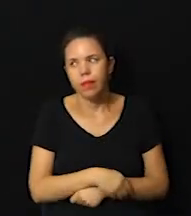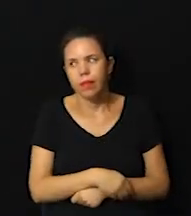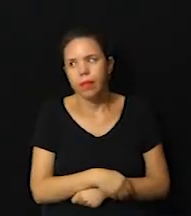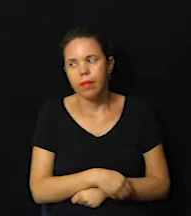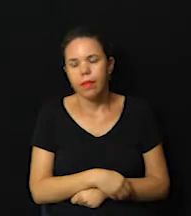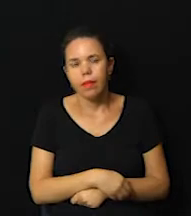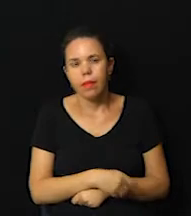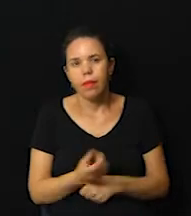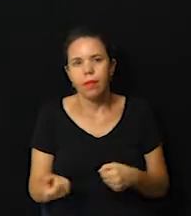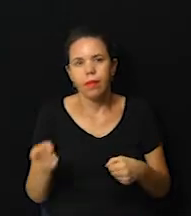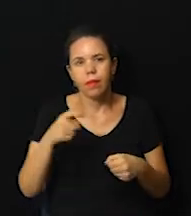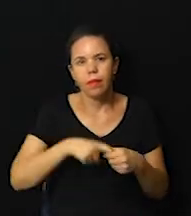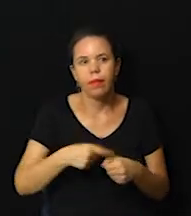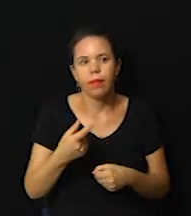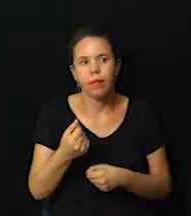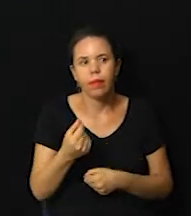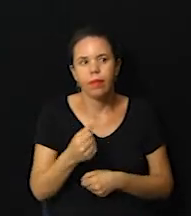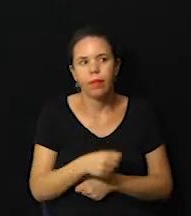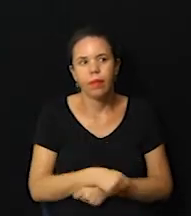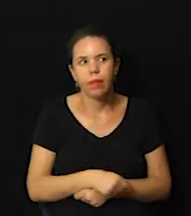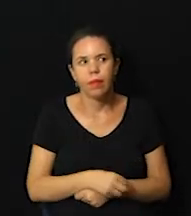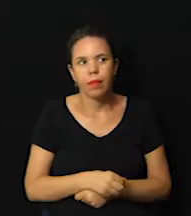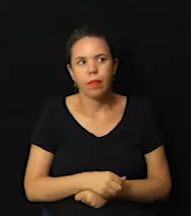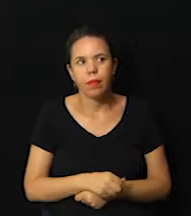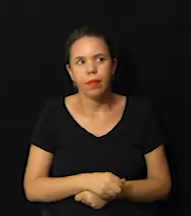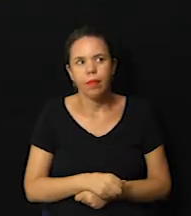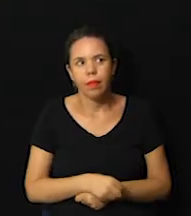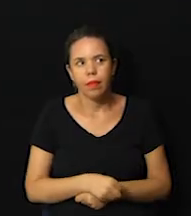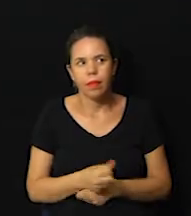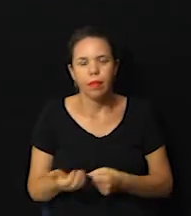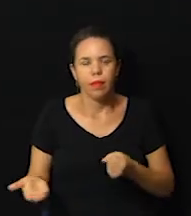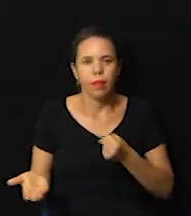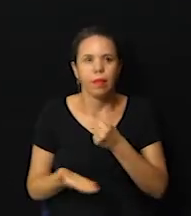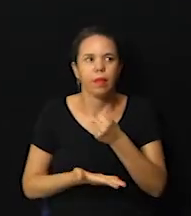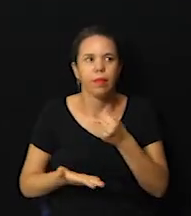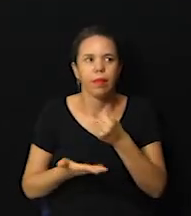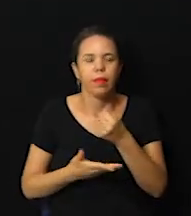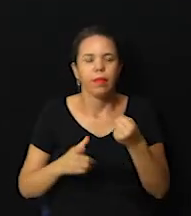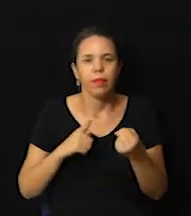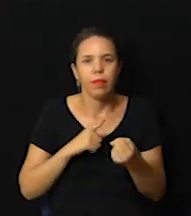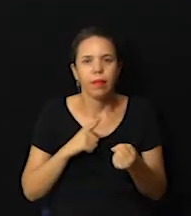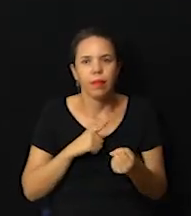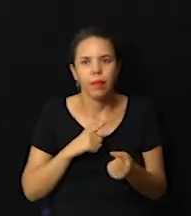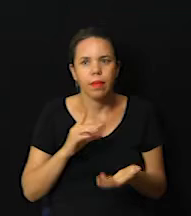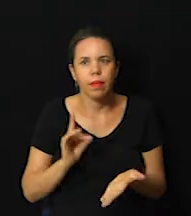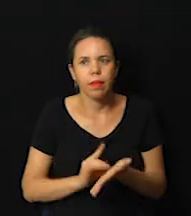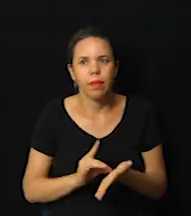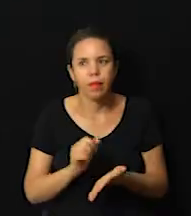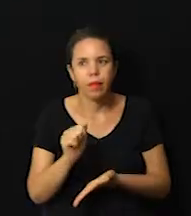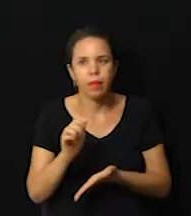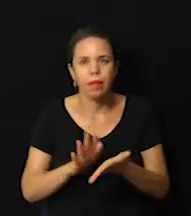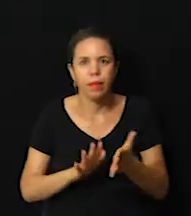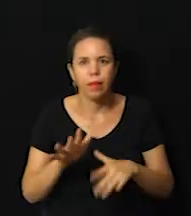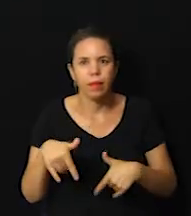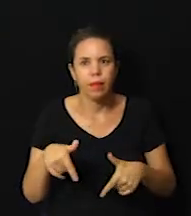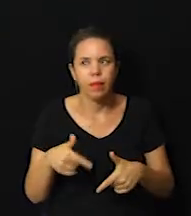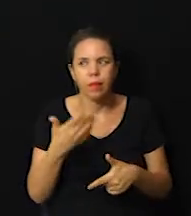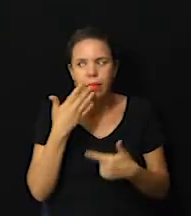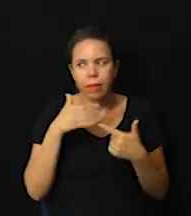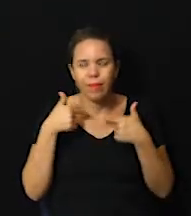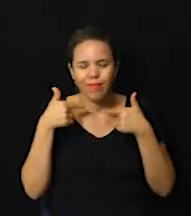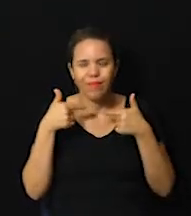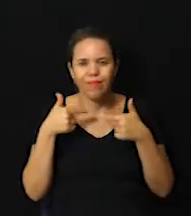porque o retorno financeiro é o mínimo. Quando tem, né? É realmente pelas atividades, por fazer a criança